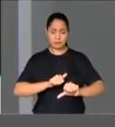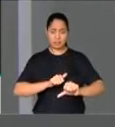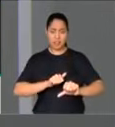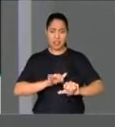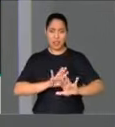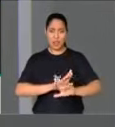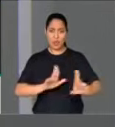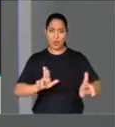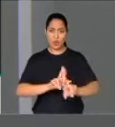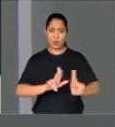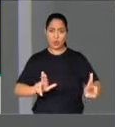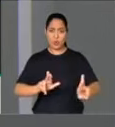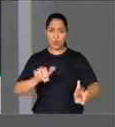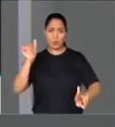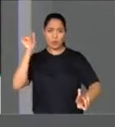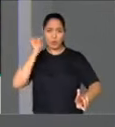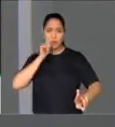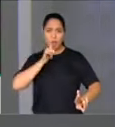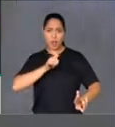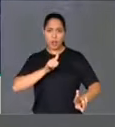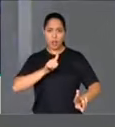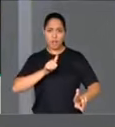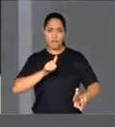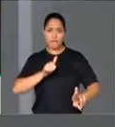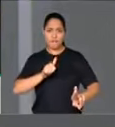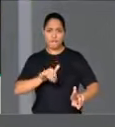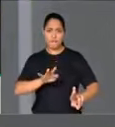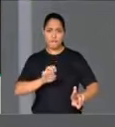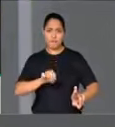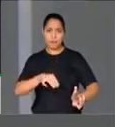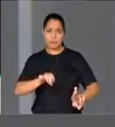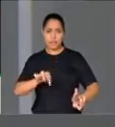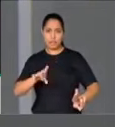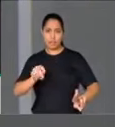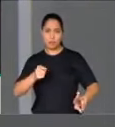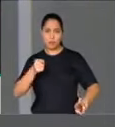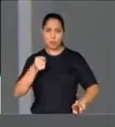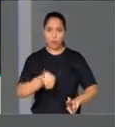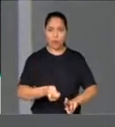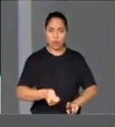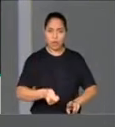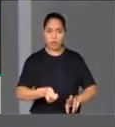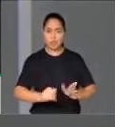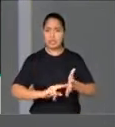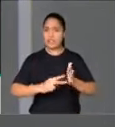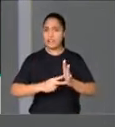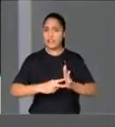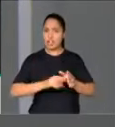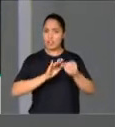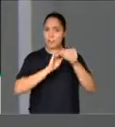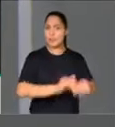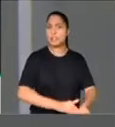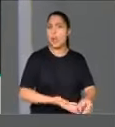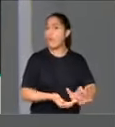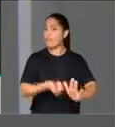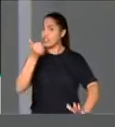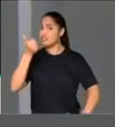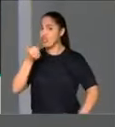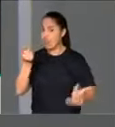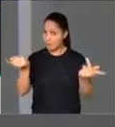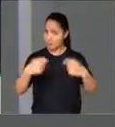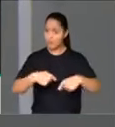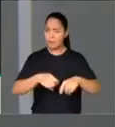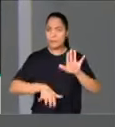ferramenta chamada feminismo, que para mim é uma ferramenta muito poderosa que pode pôr fim a esse sistema de opressão. Mas não